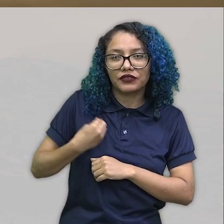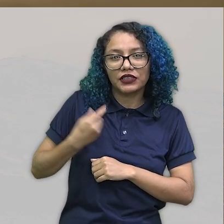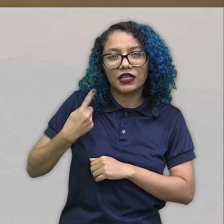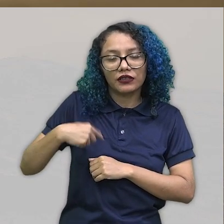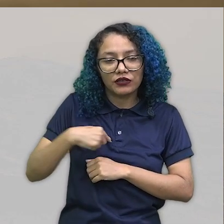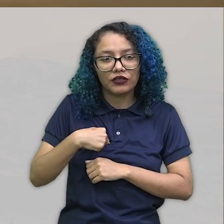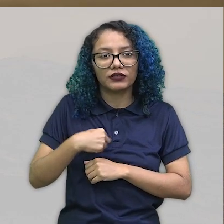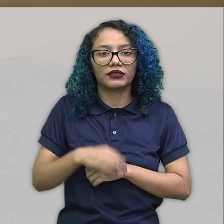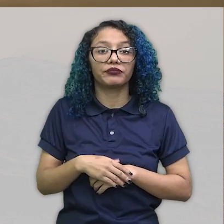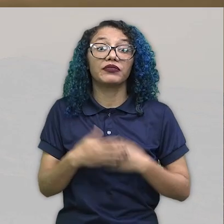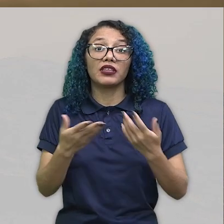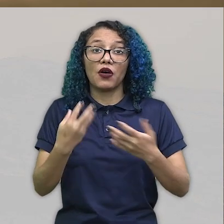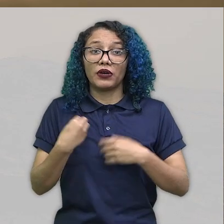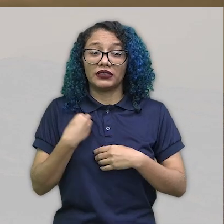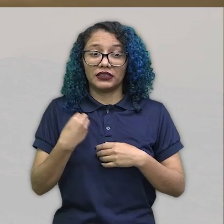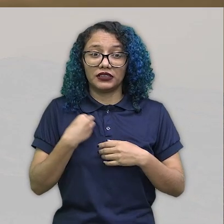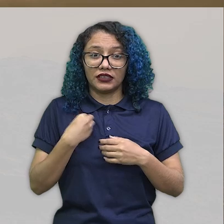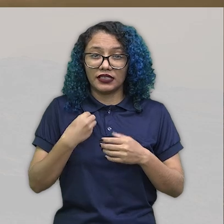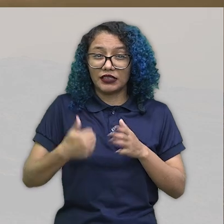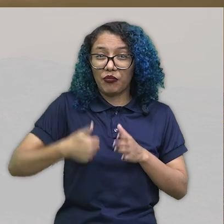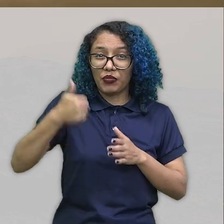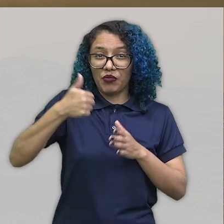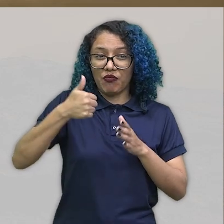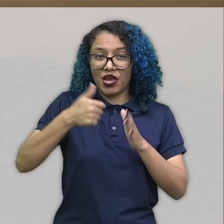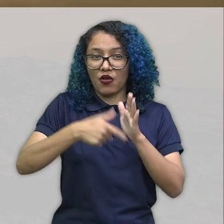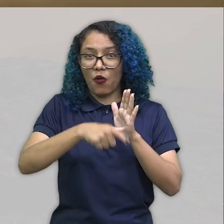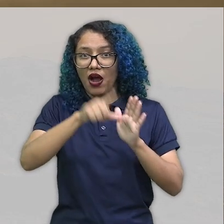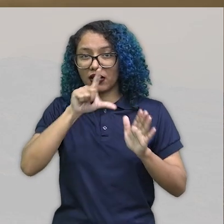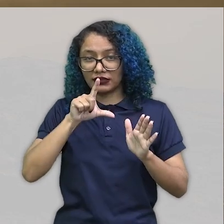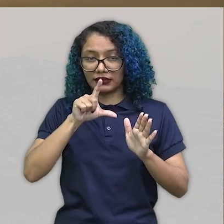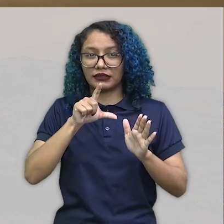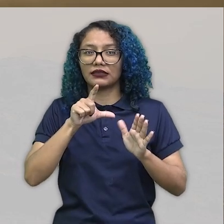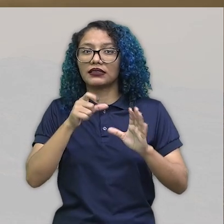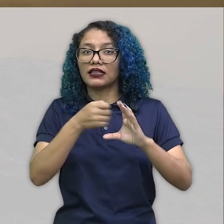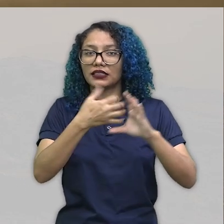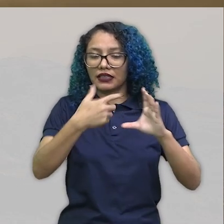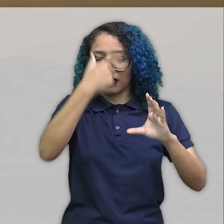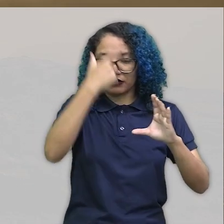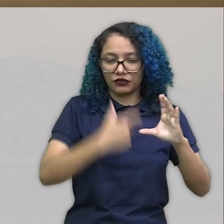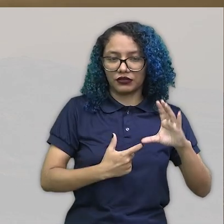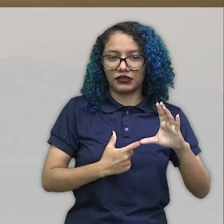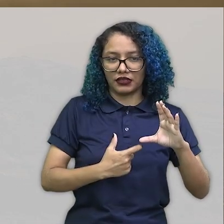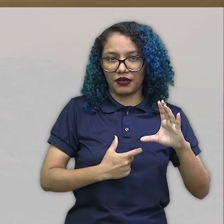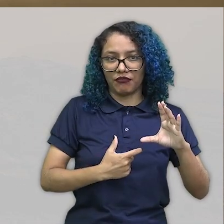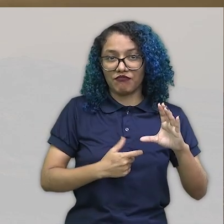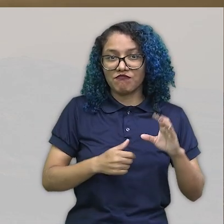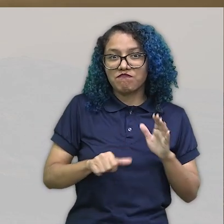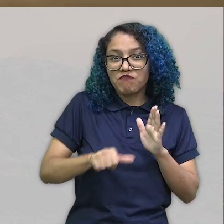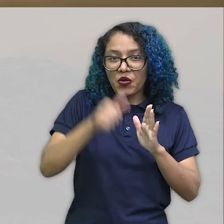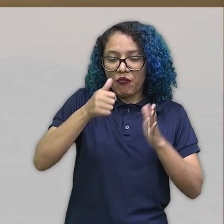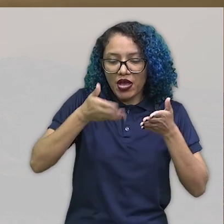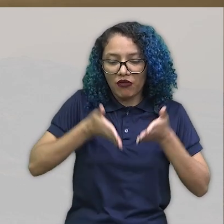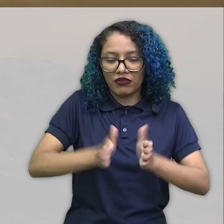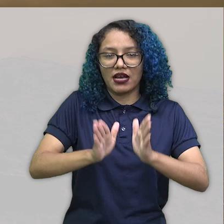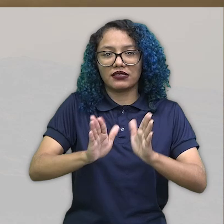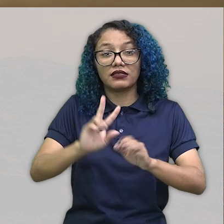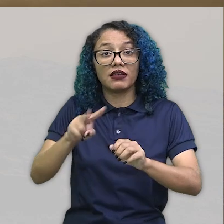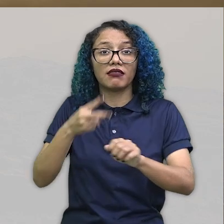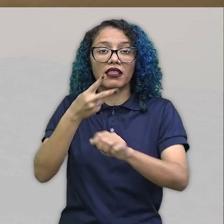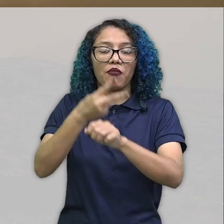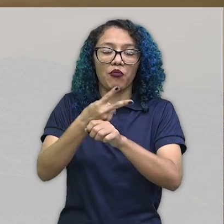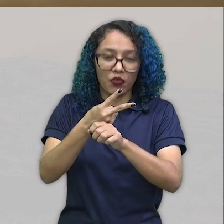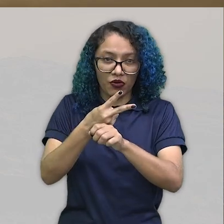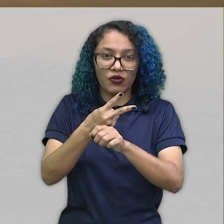antes da essência. Primeiro eu existo, depois eu me defino, depois eu construo esse meu